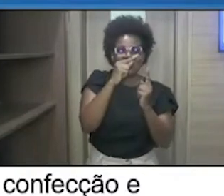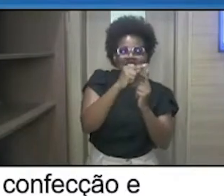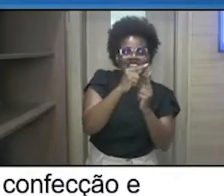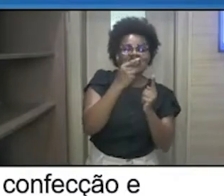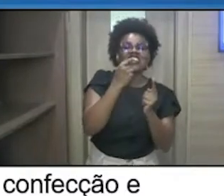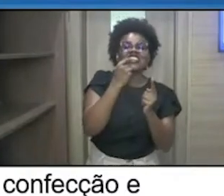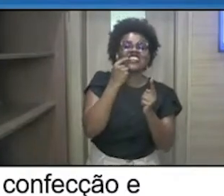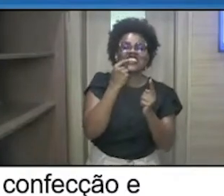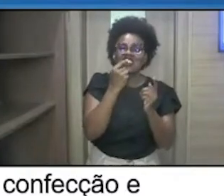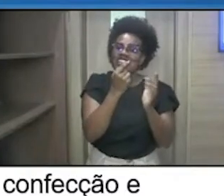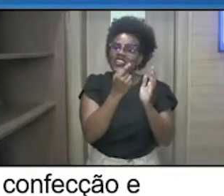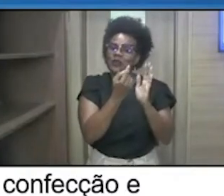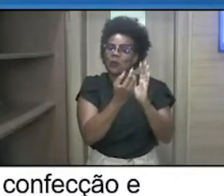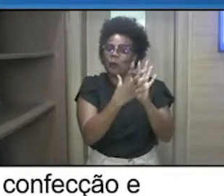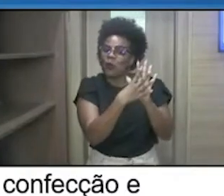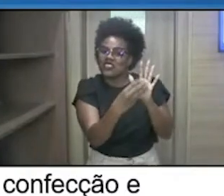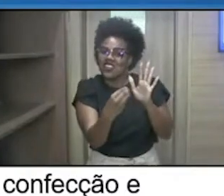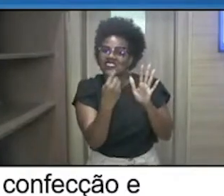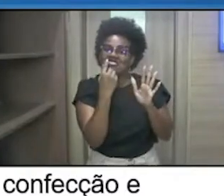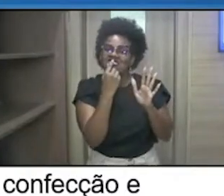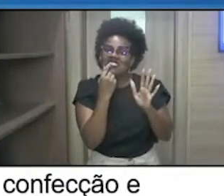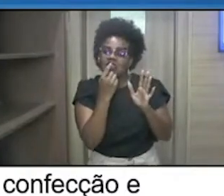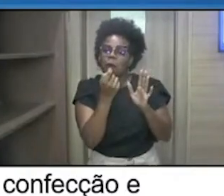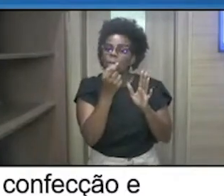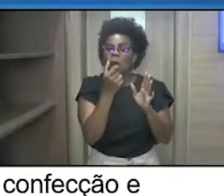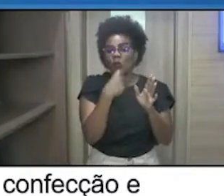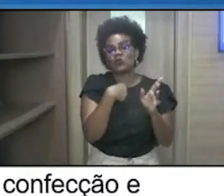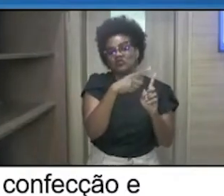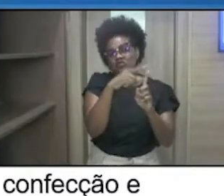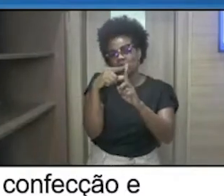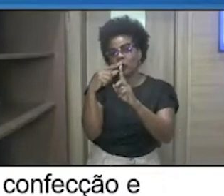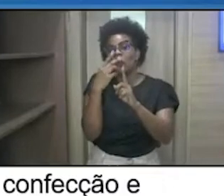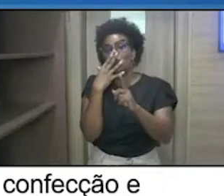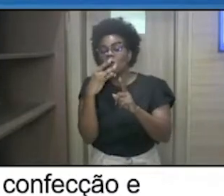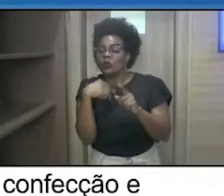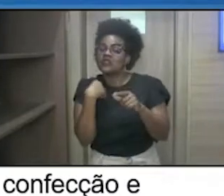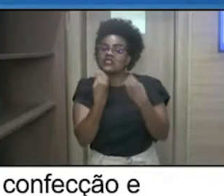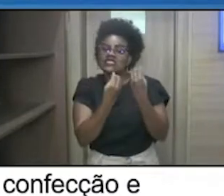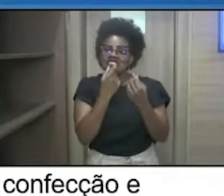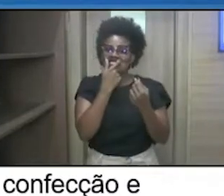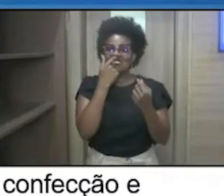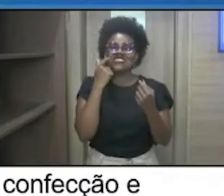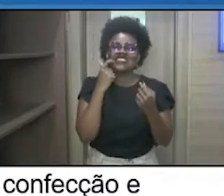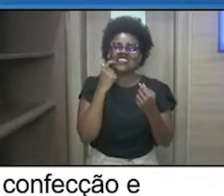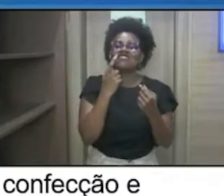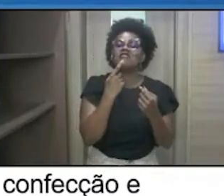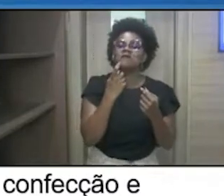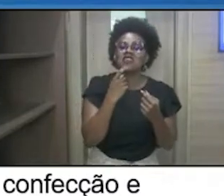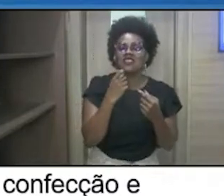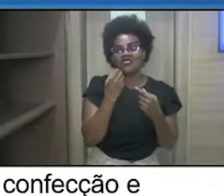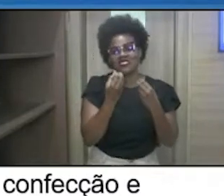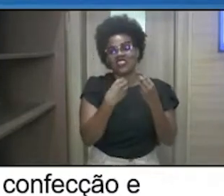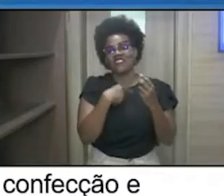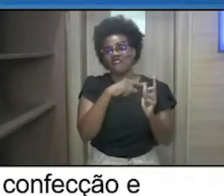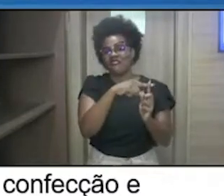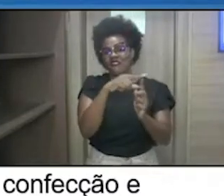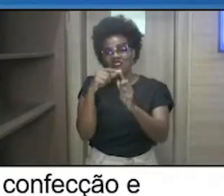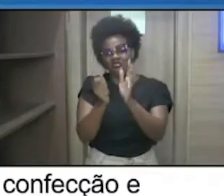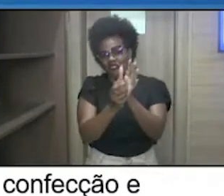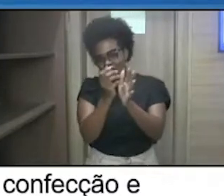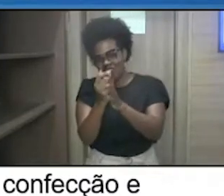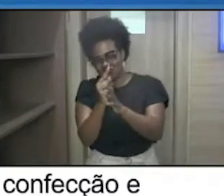tamanhos, com relação à tonalidade de gengiva, apenas uma tonalidade, depois Silvio pode até falar qual é mais